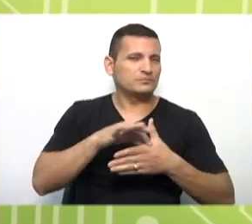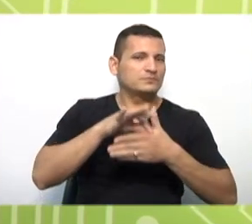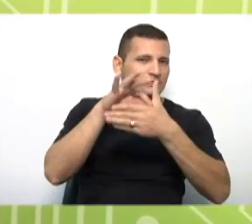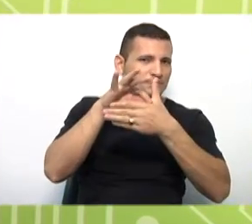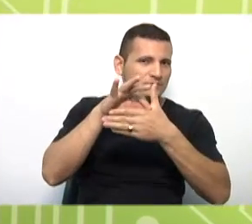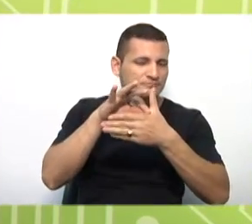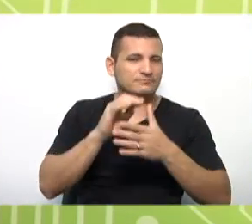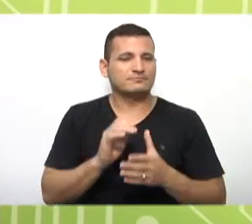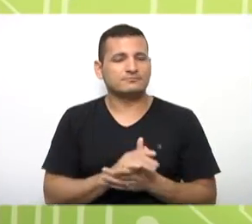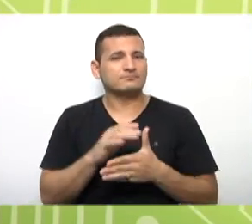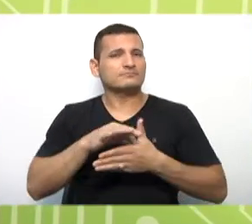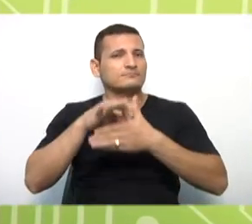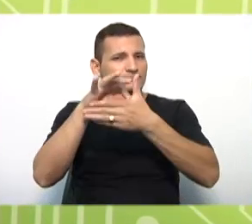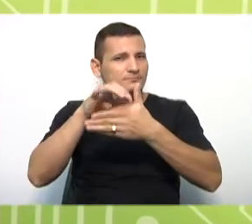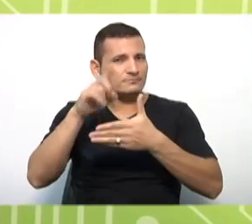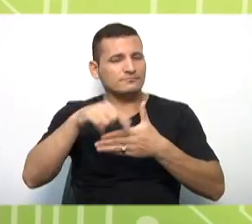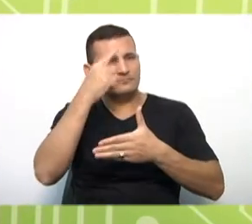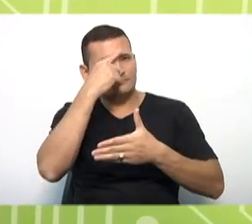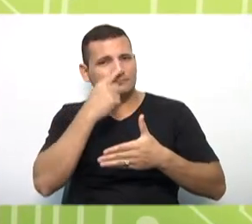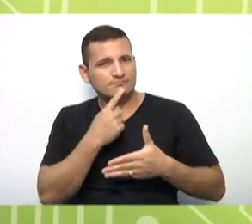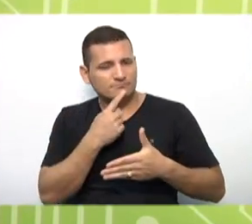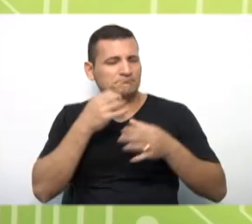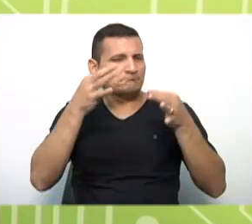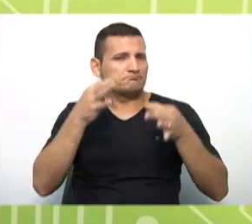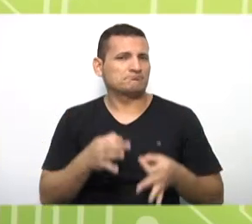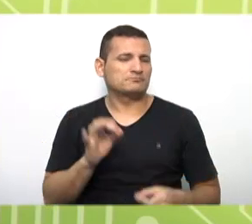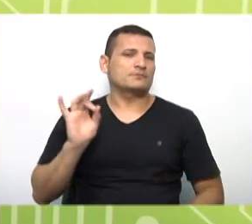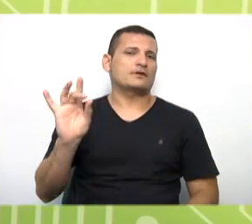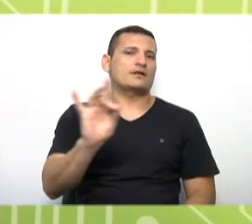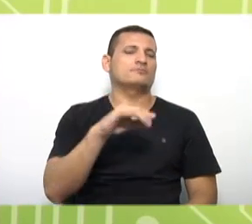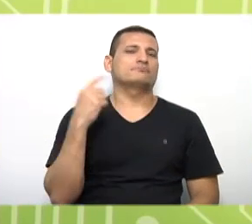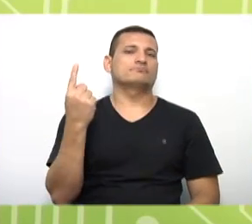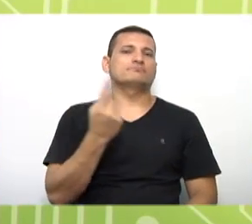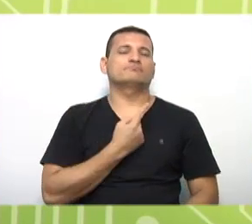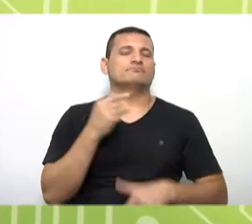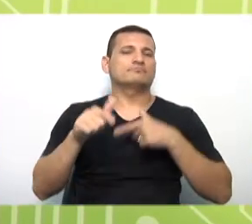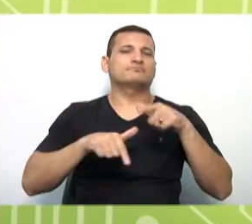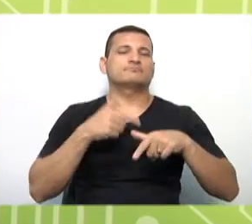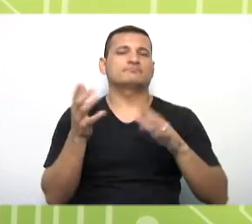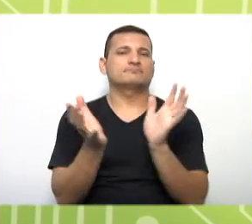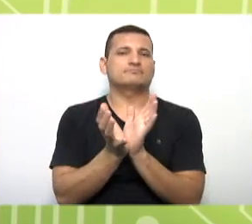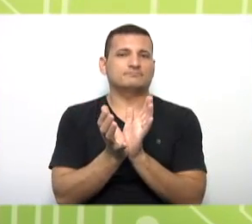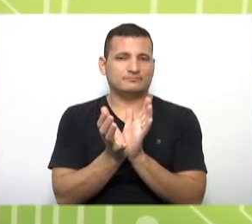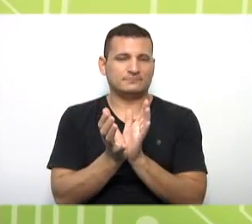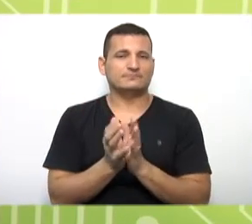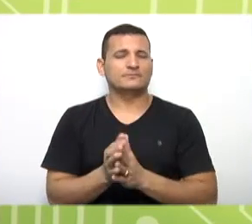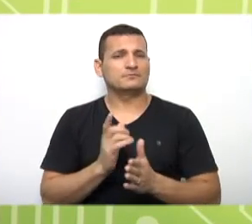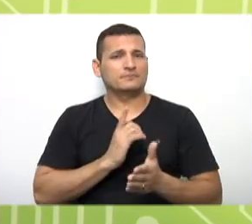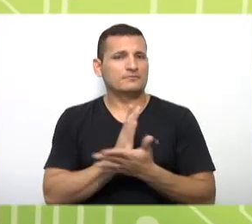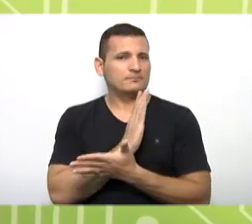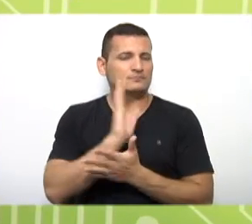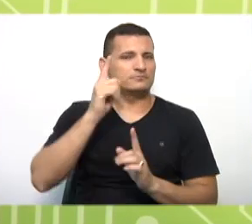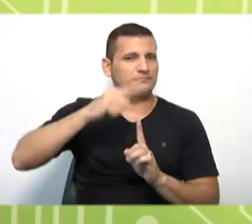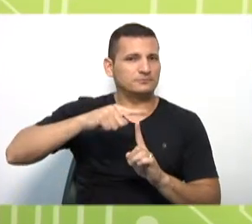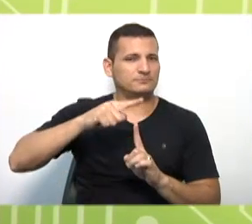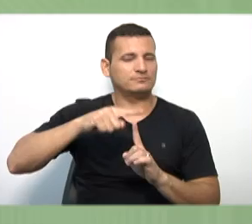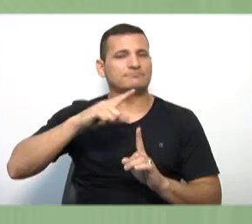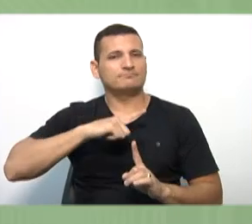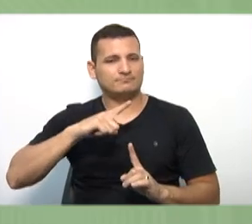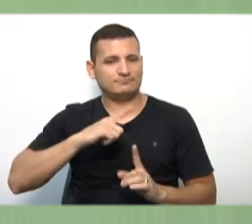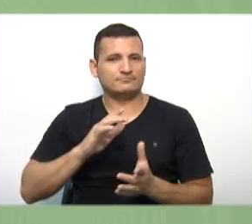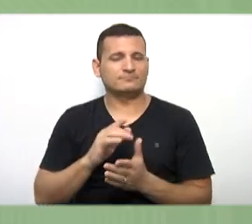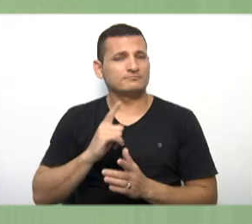Líder é o perfil ideal para cada um de nós que lidamos com equipes. E aí nós temos alguns tipos de liderança. Nós temos a